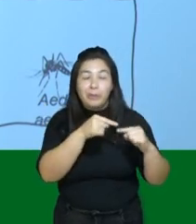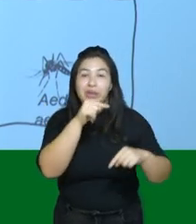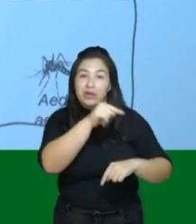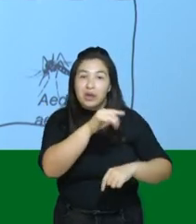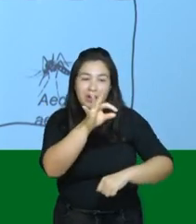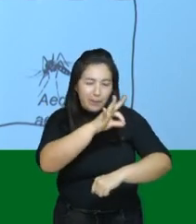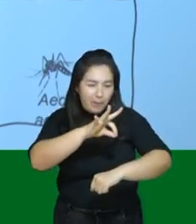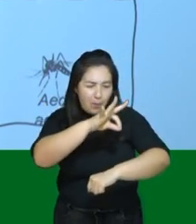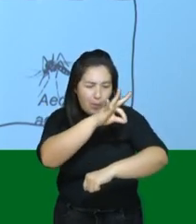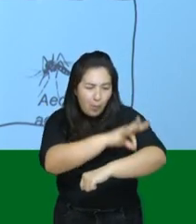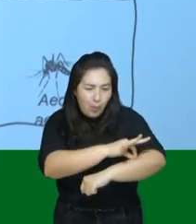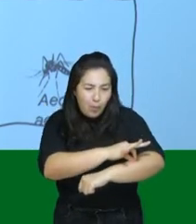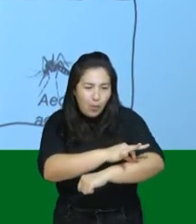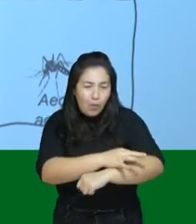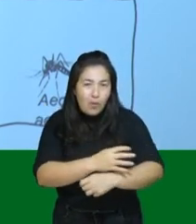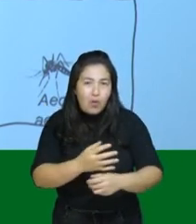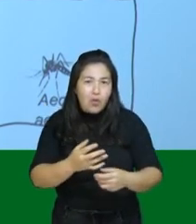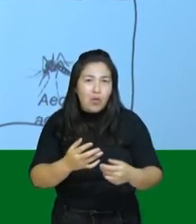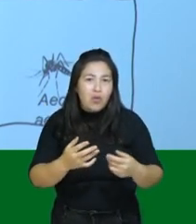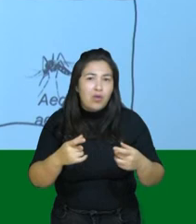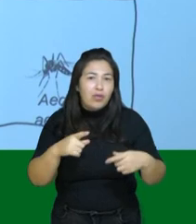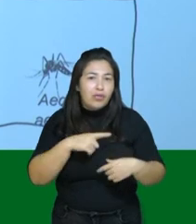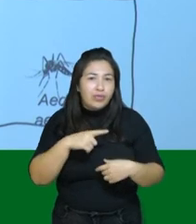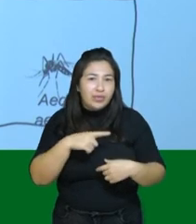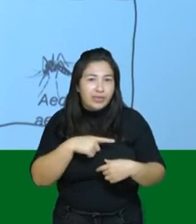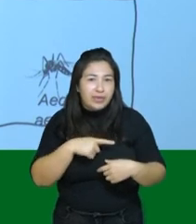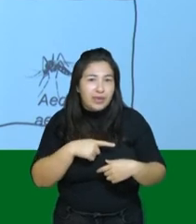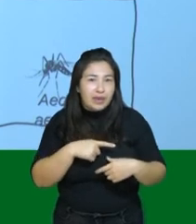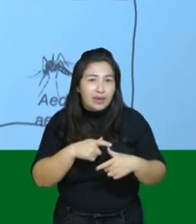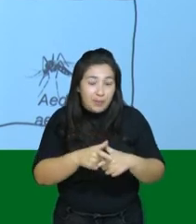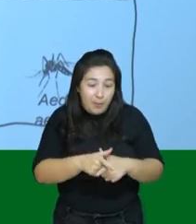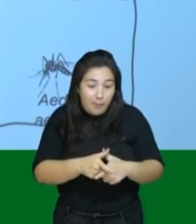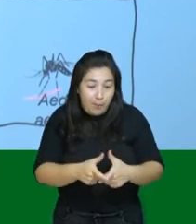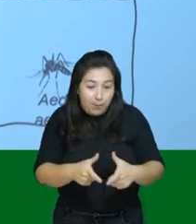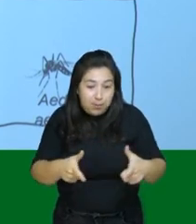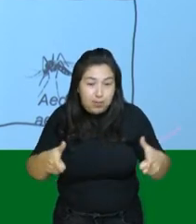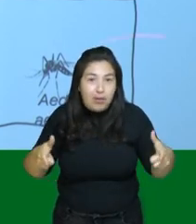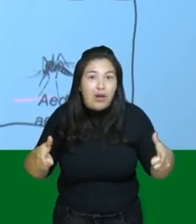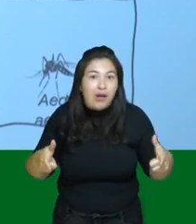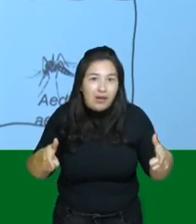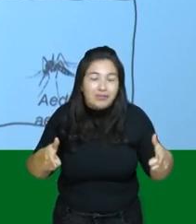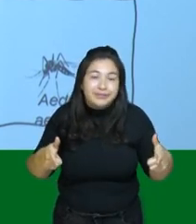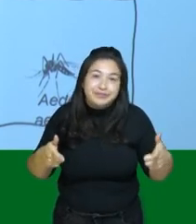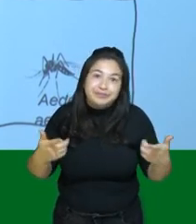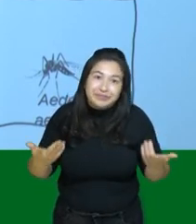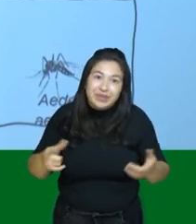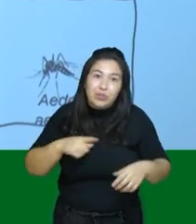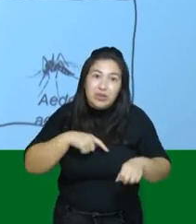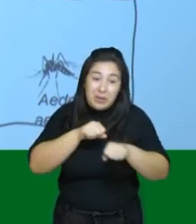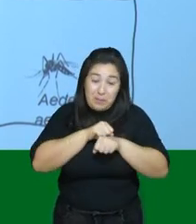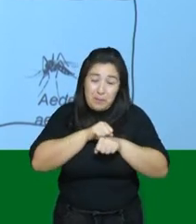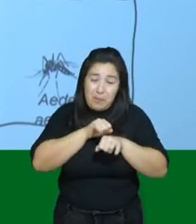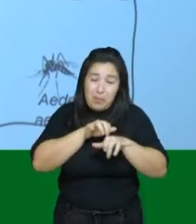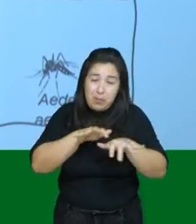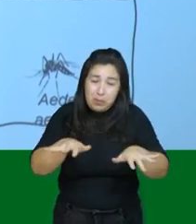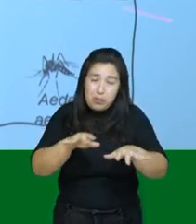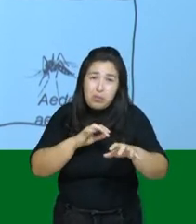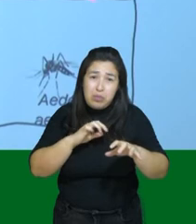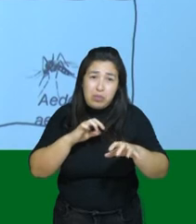que o mosquito fique muito mais ativo e com um tempo de incubação muito menor. Tá? Então, a gente começa a ter pandemias